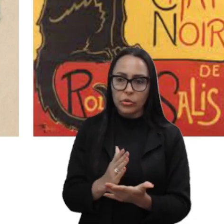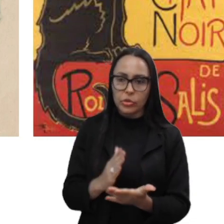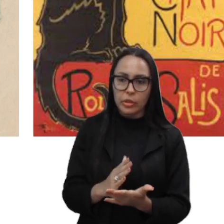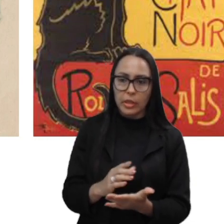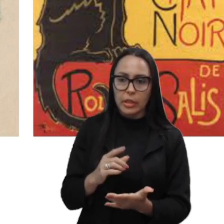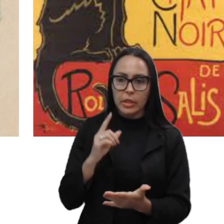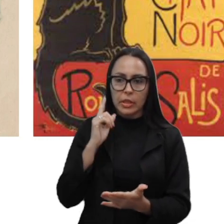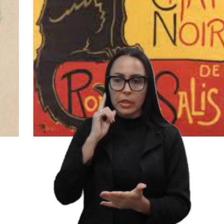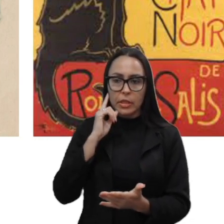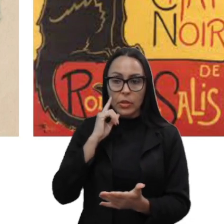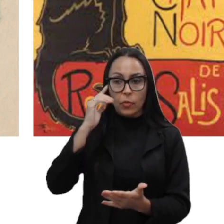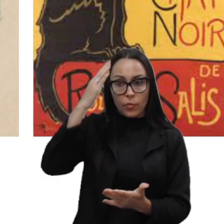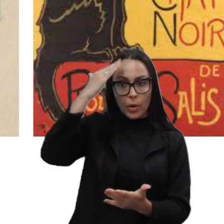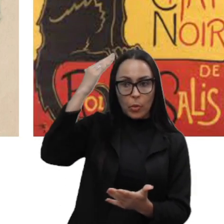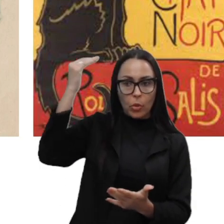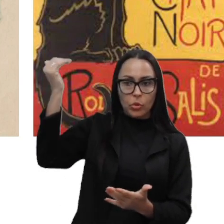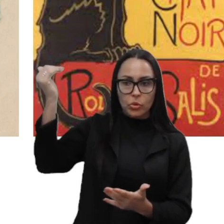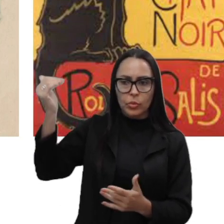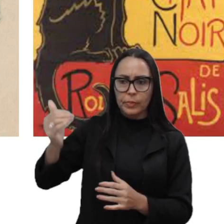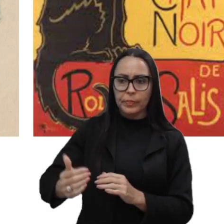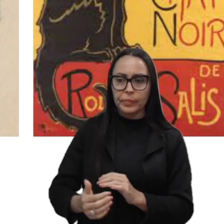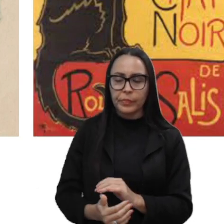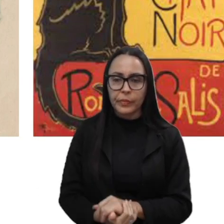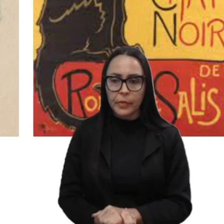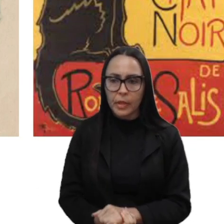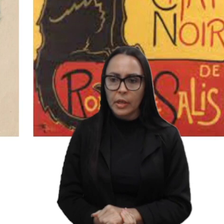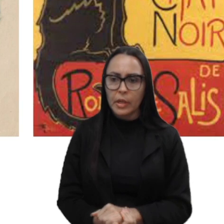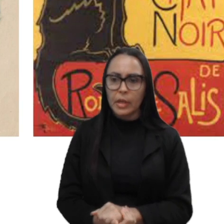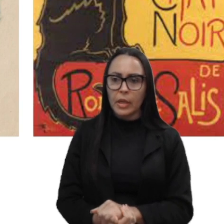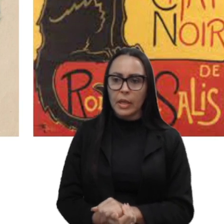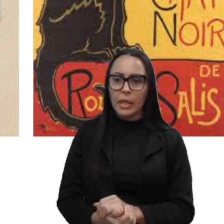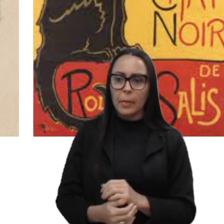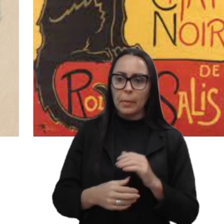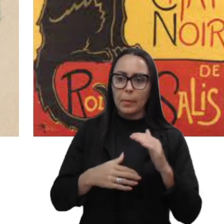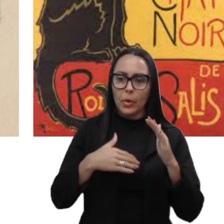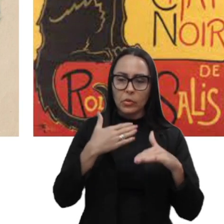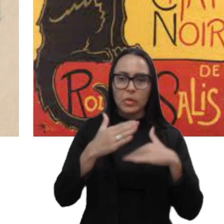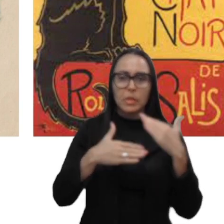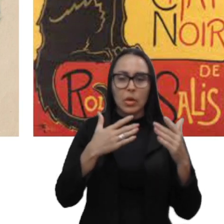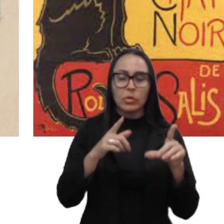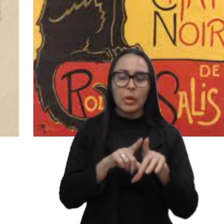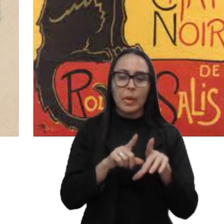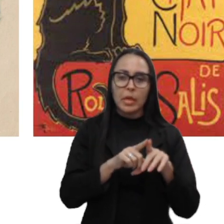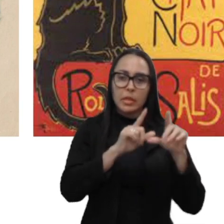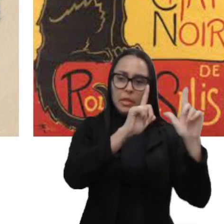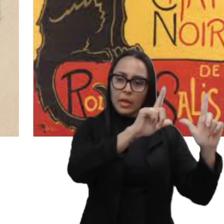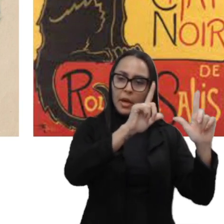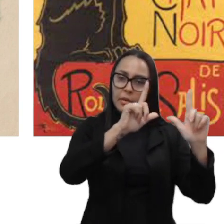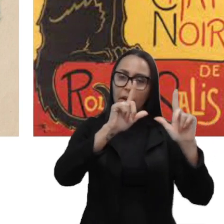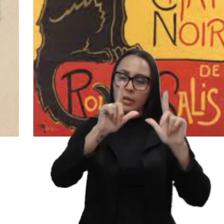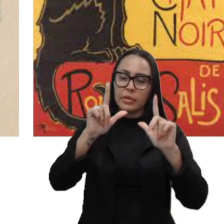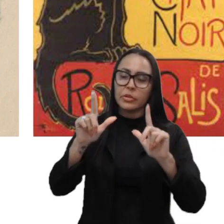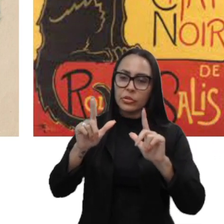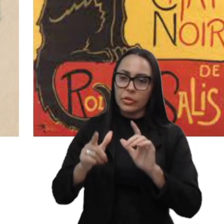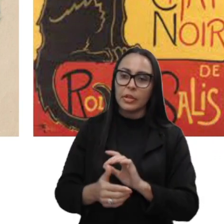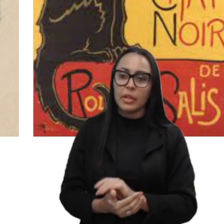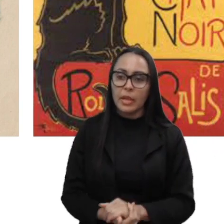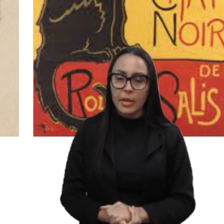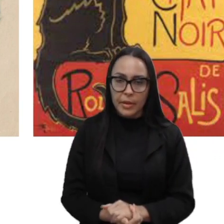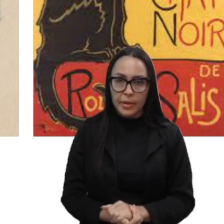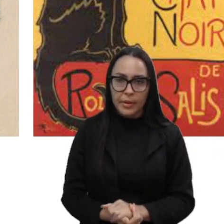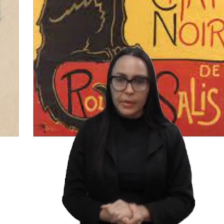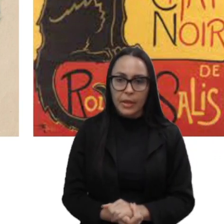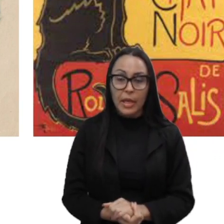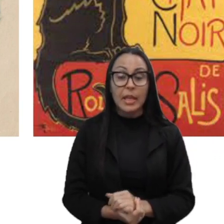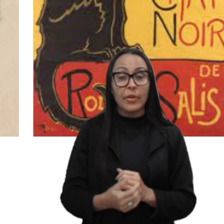que ficou bastante famoso pelo Art Nouveau e pela produção dele de cartazes. Ele é considerado